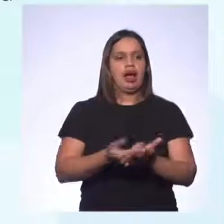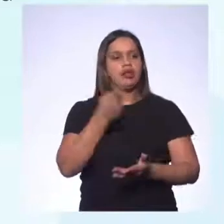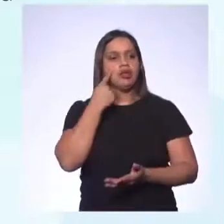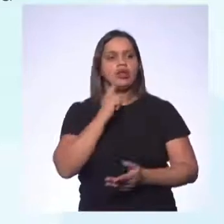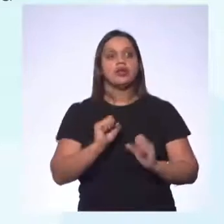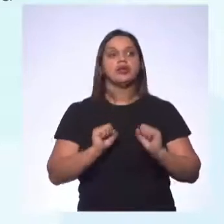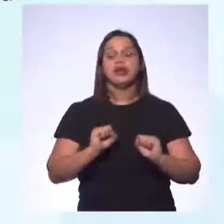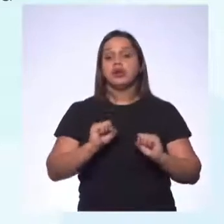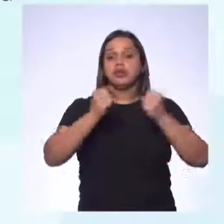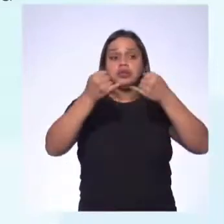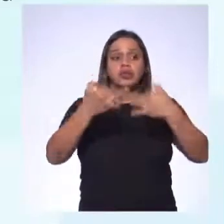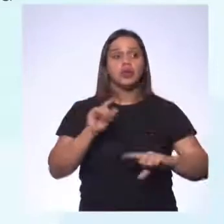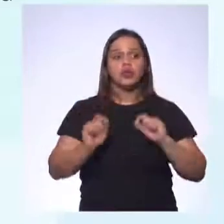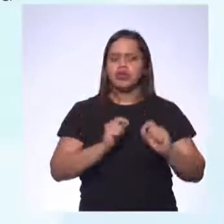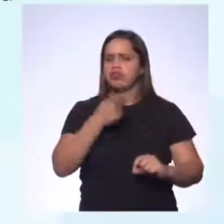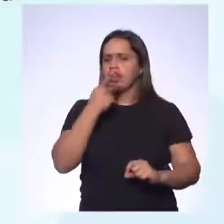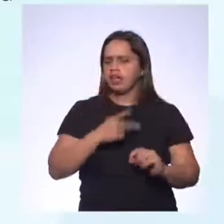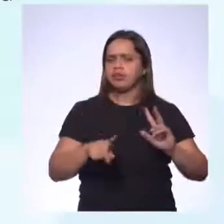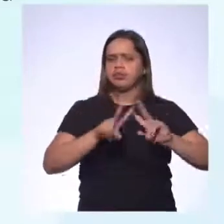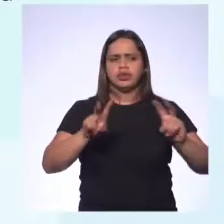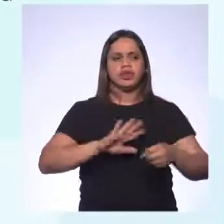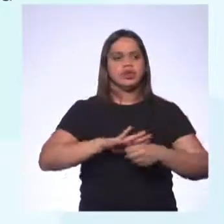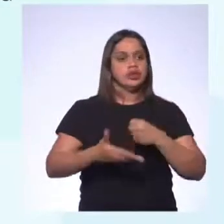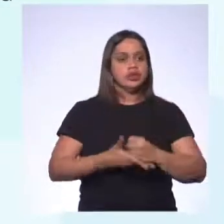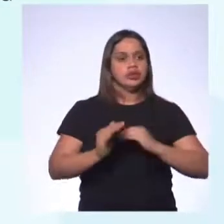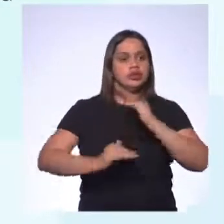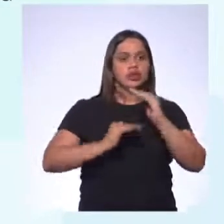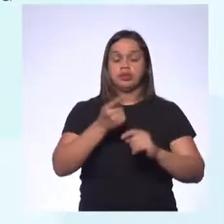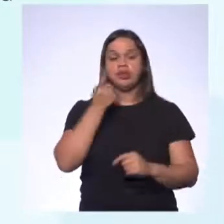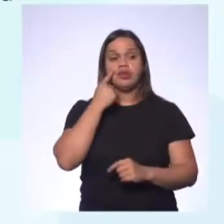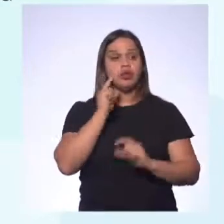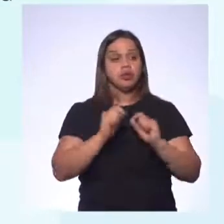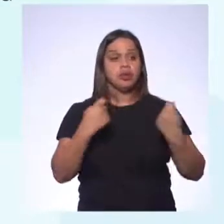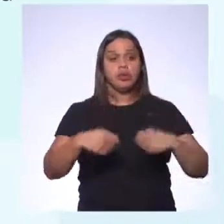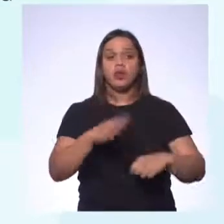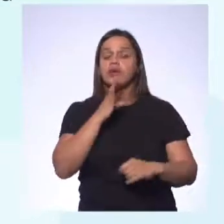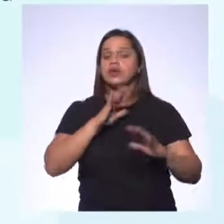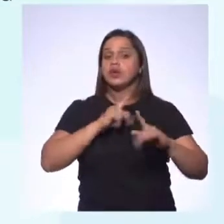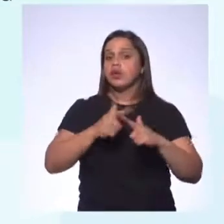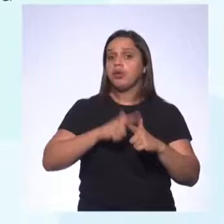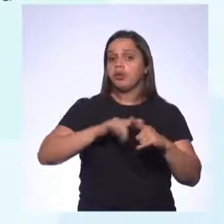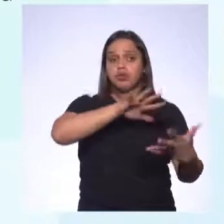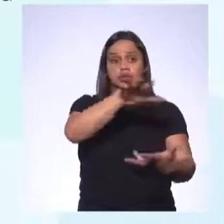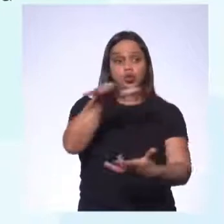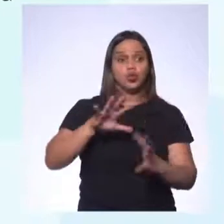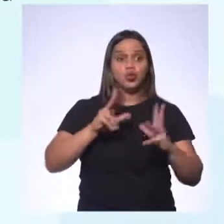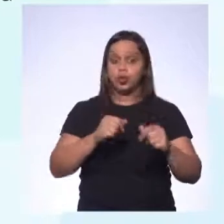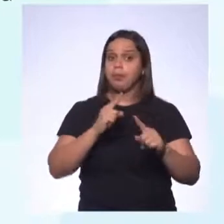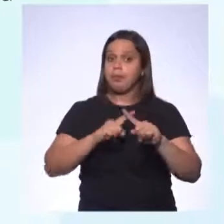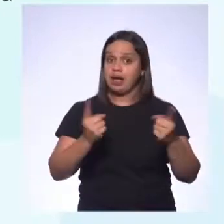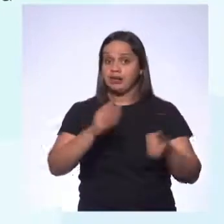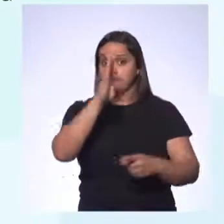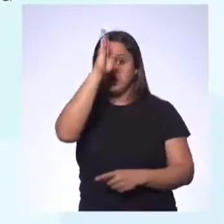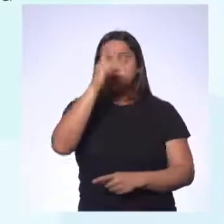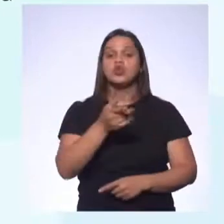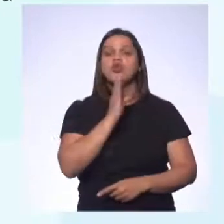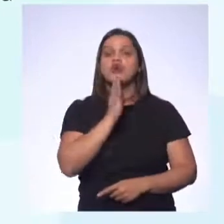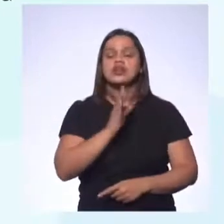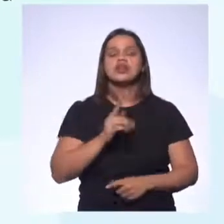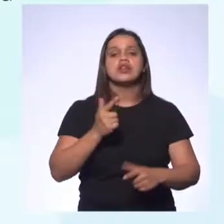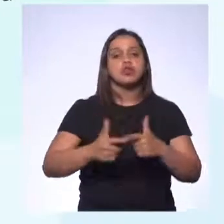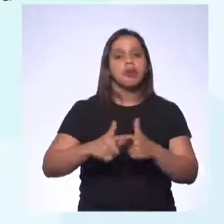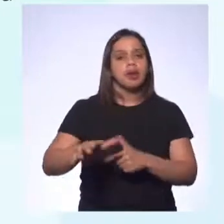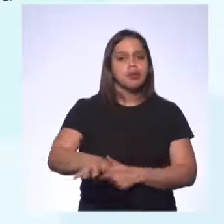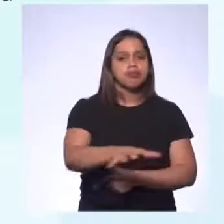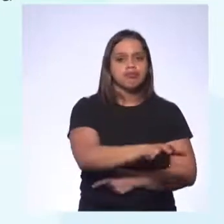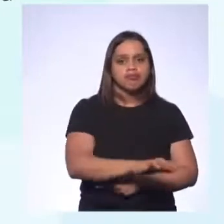Quando falamos em desenvolvimento sustentável, devemos conhecer os problemas globais, mas principalmente conhecer os problemas locais para propor soluções que